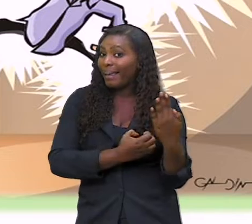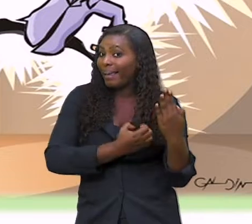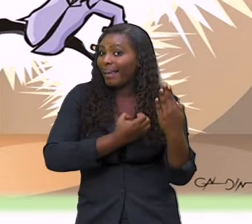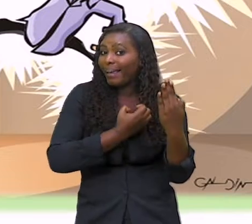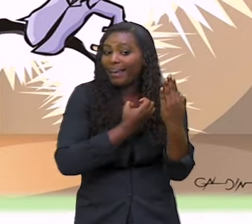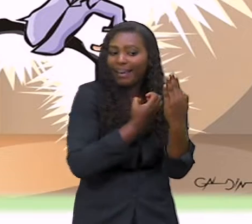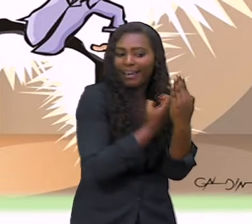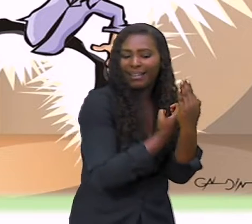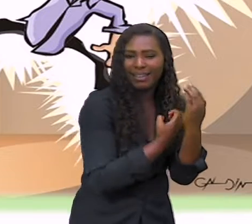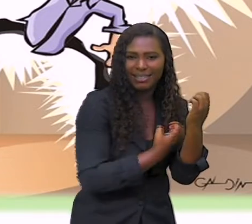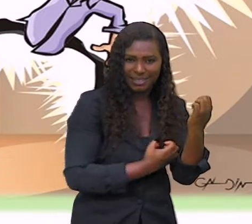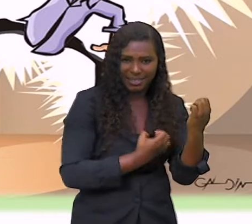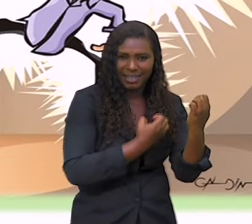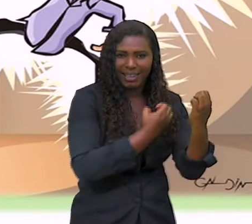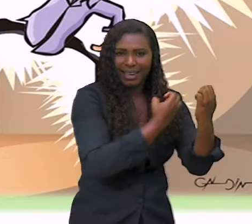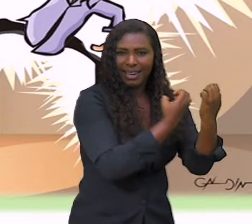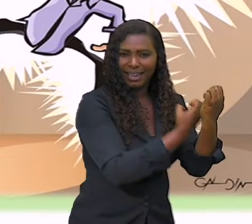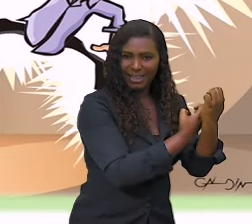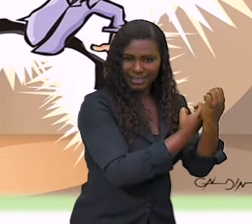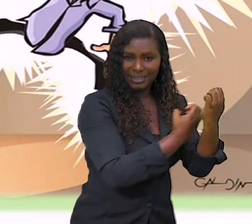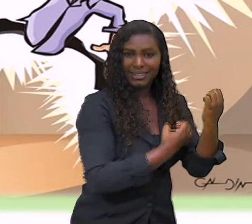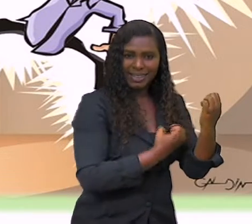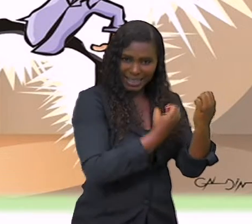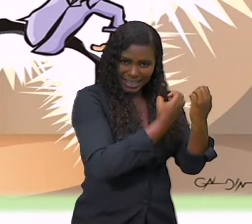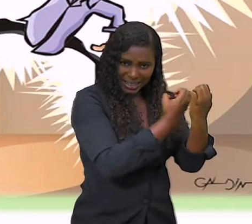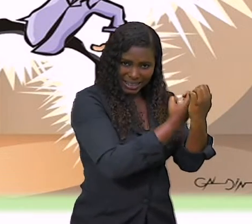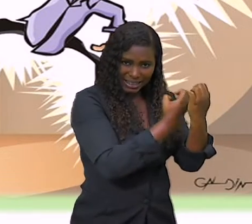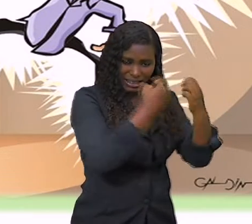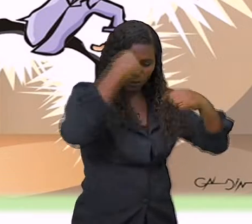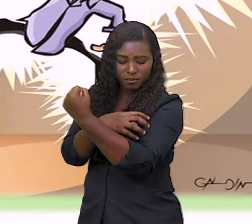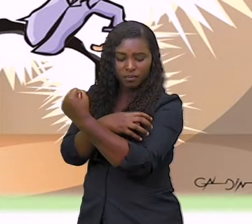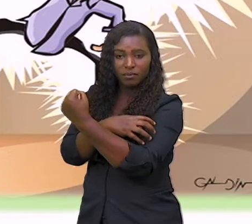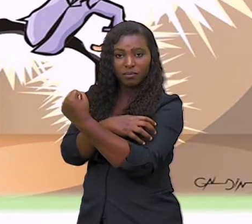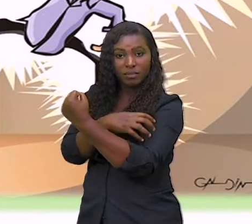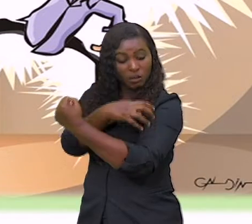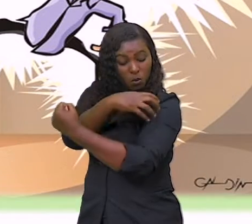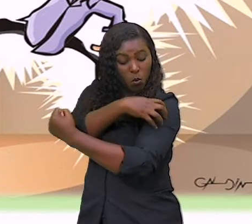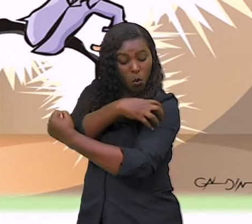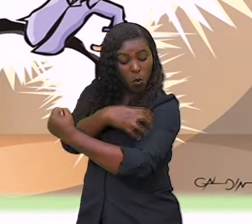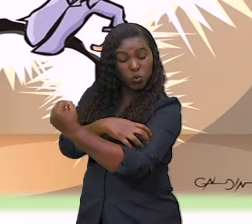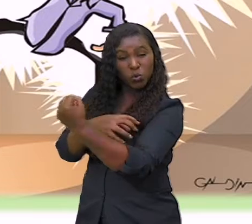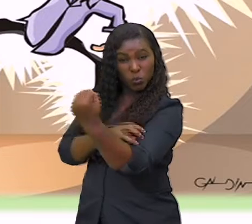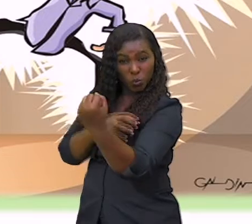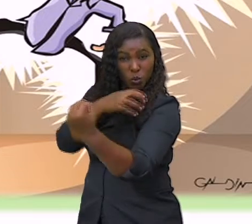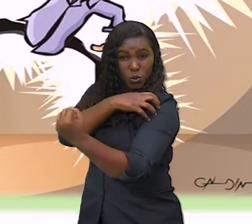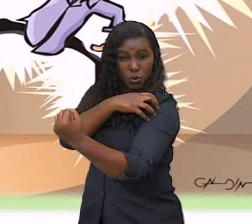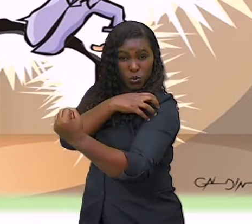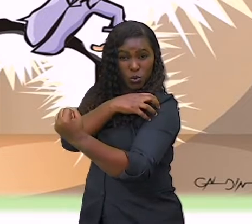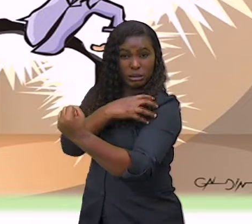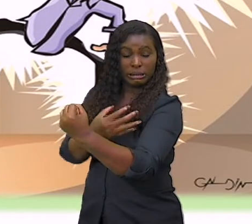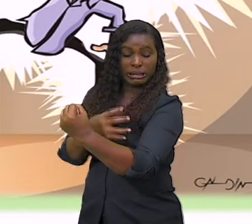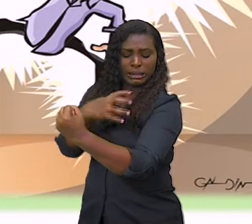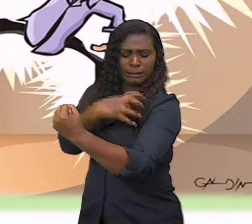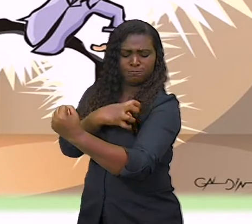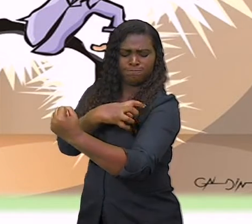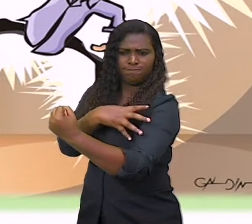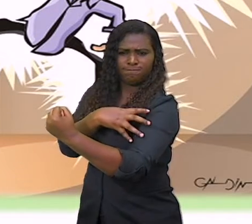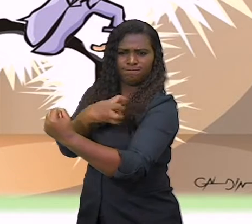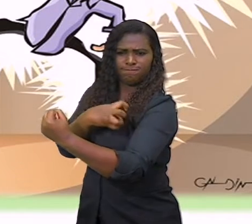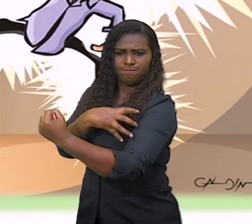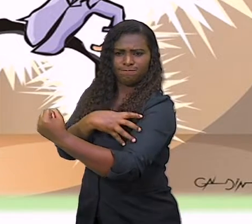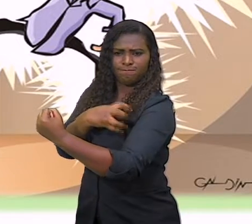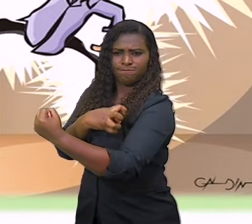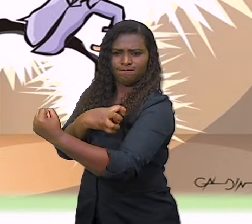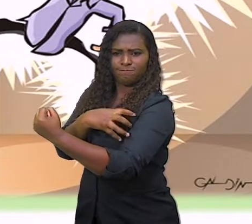um fio ou de um dispositivo que está ligado à rede elétrica. E então, os músculos sofrem uma